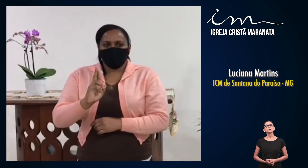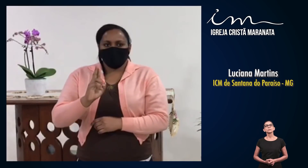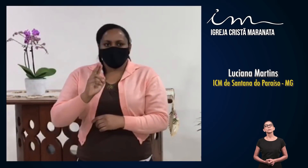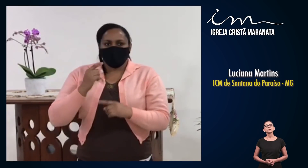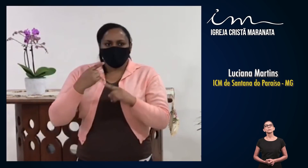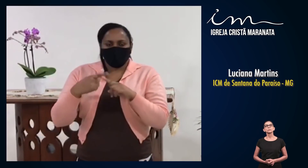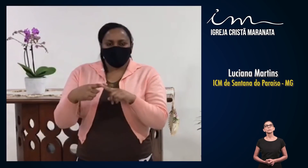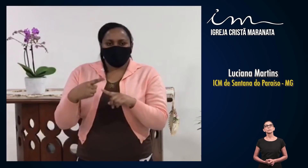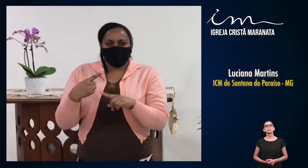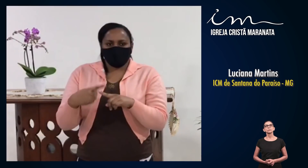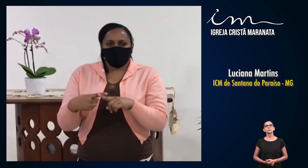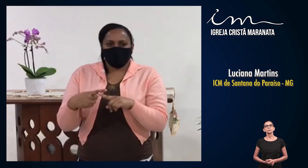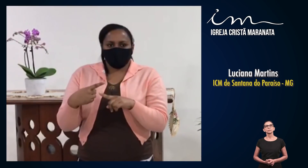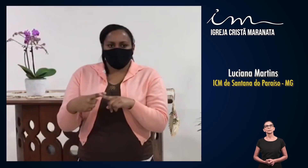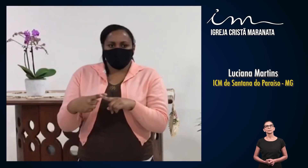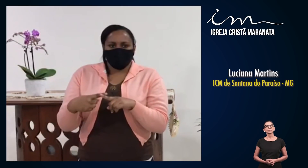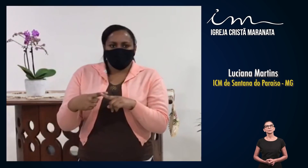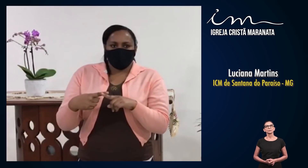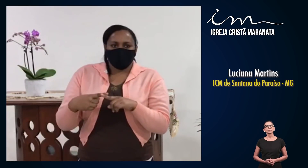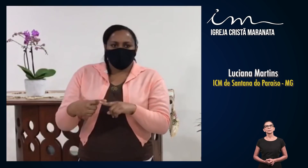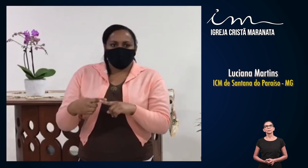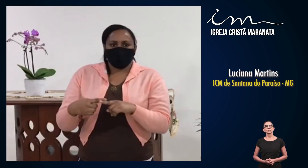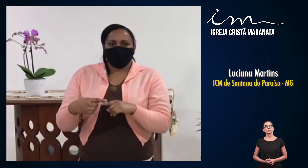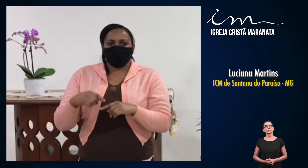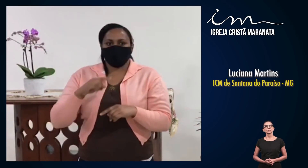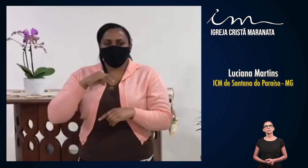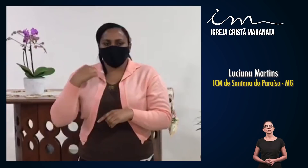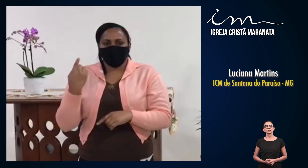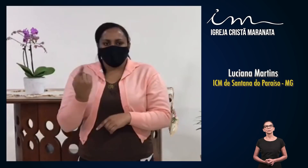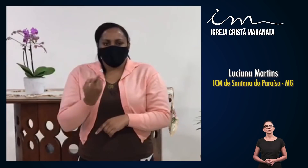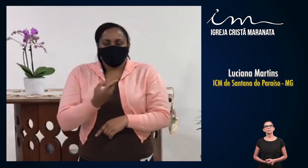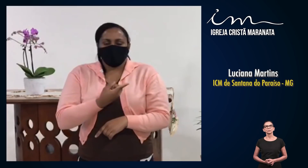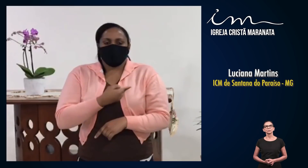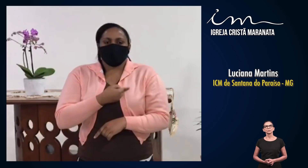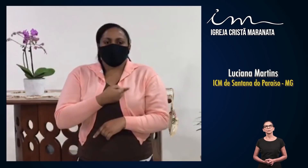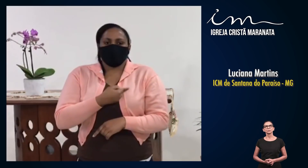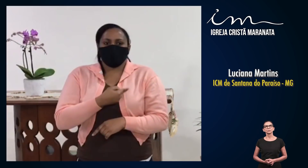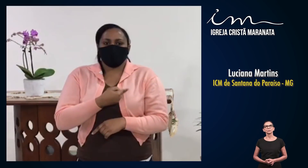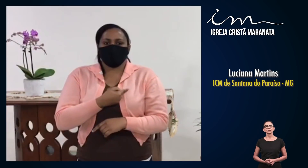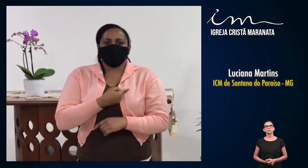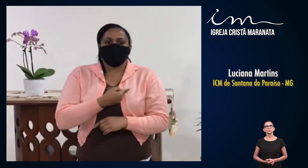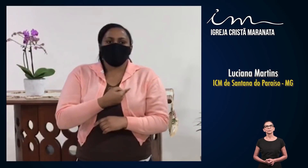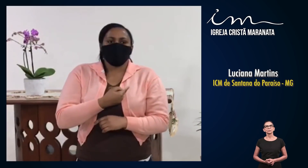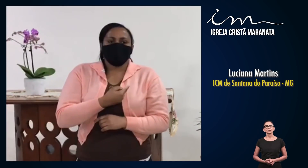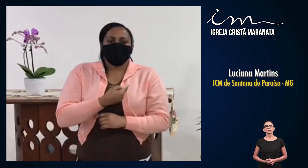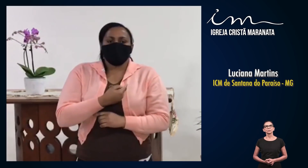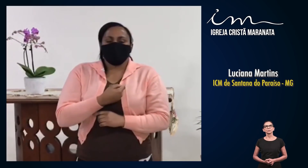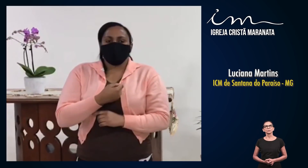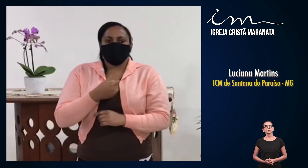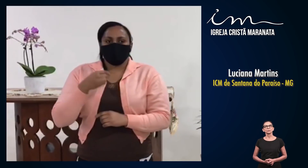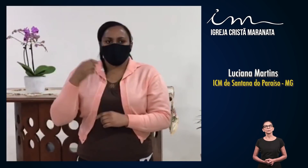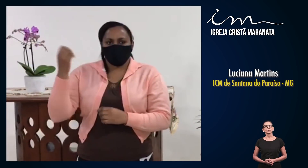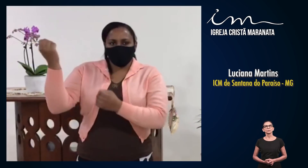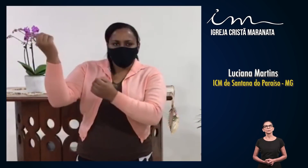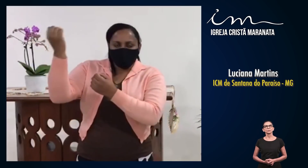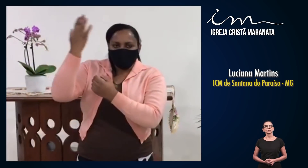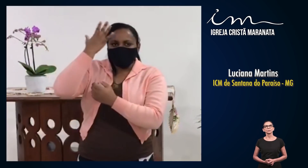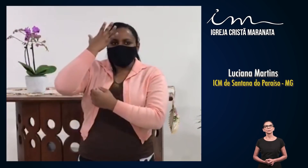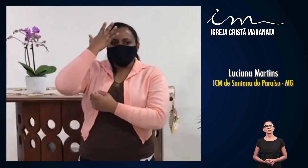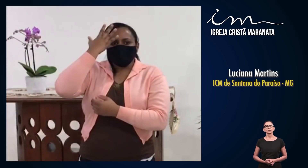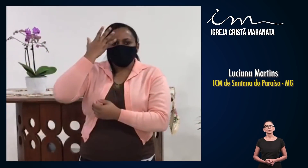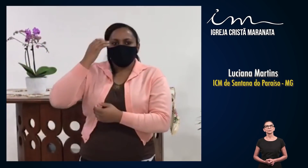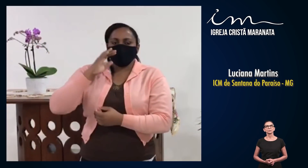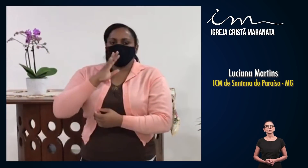porque a vós é dado conhecer os mistérios do reino dos céus.